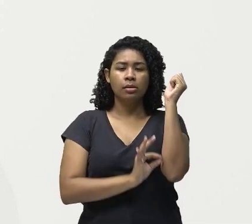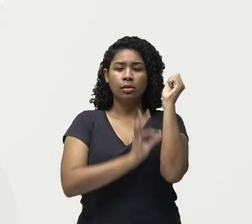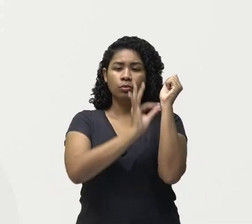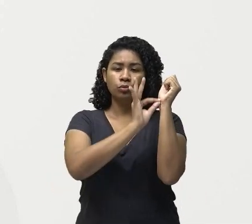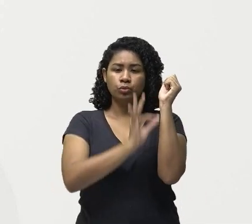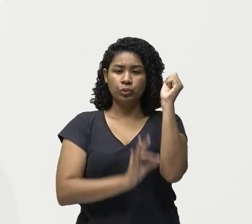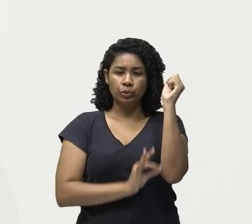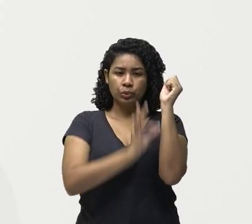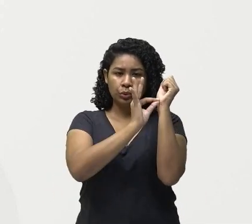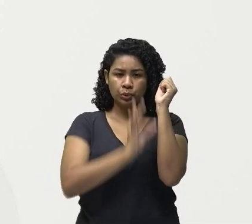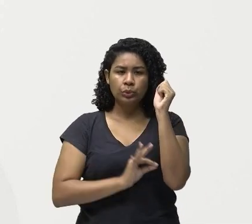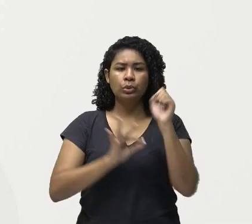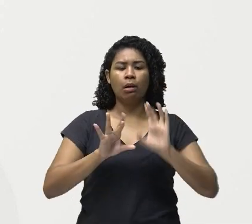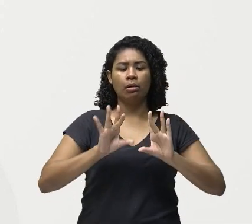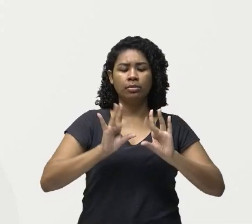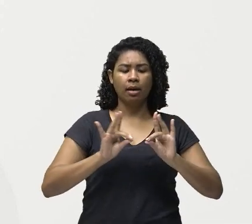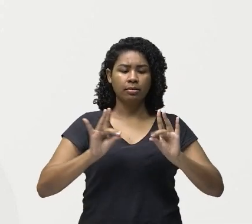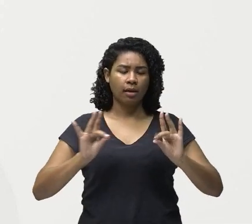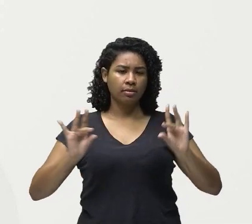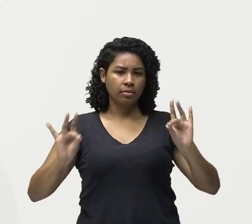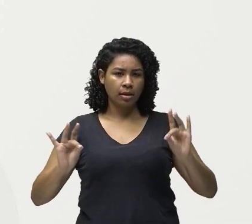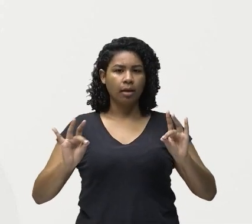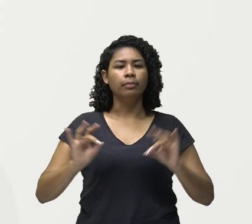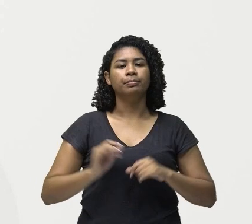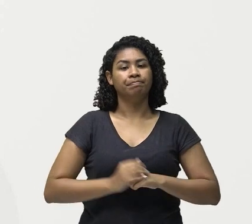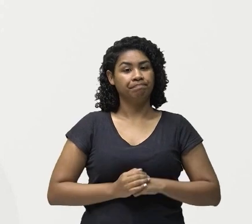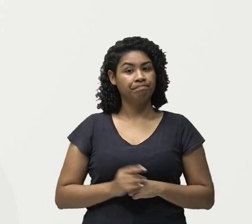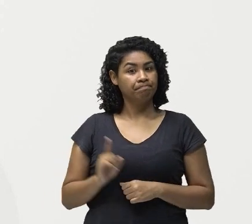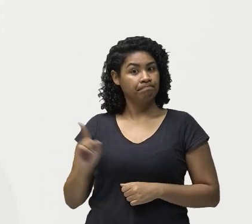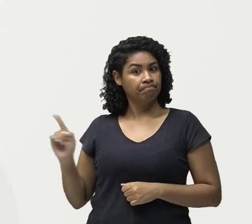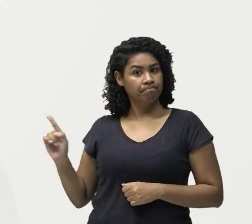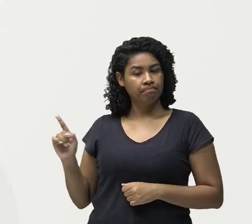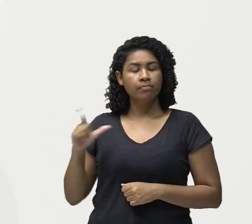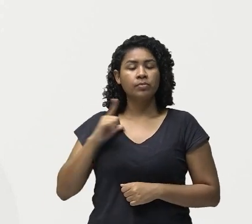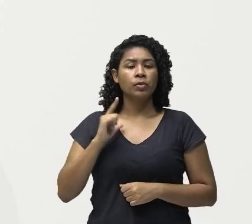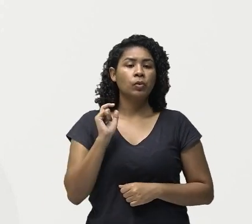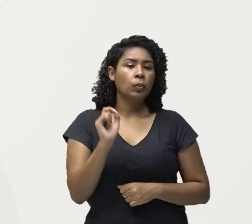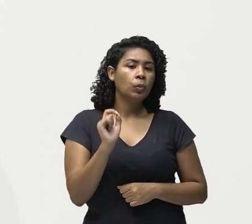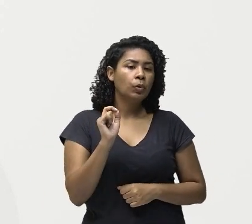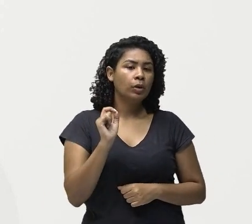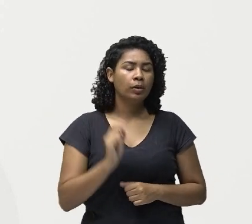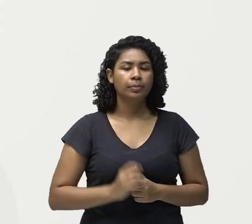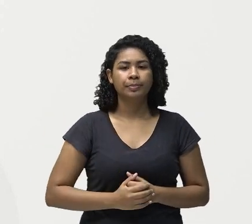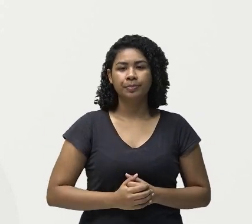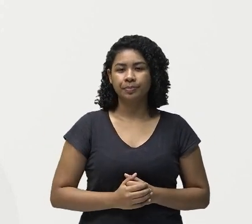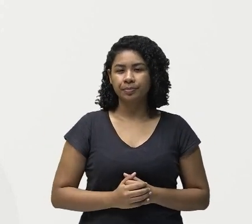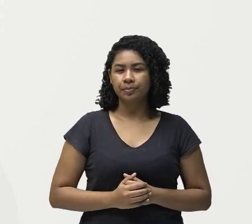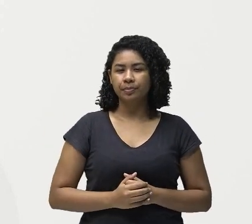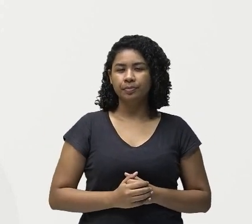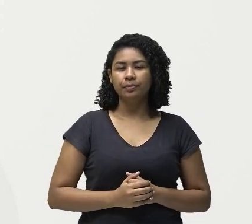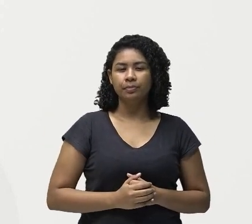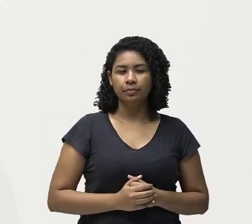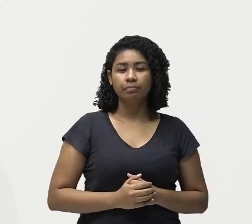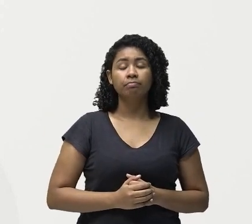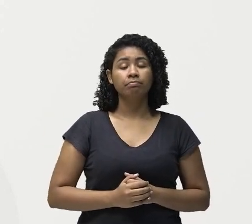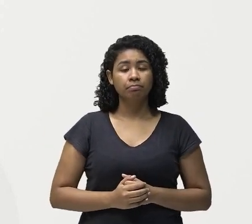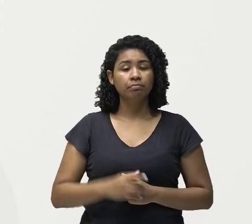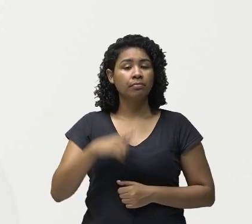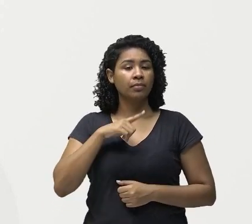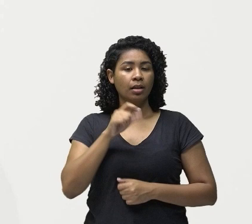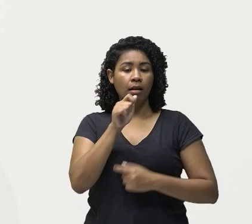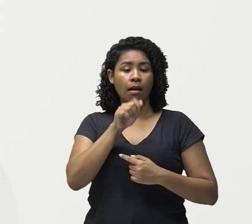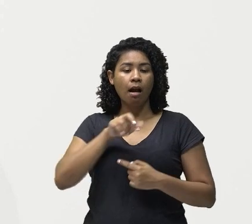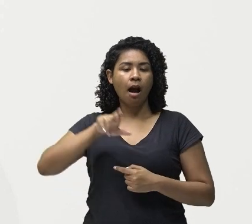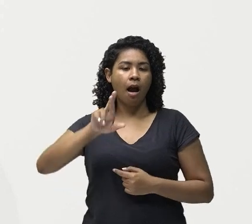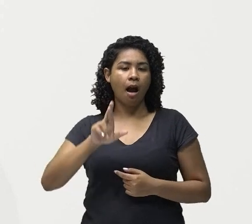umidade e pressão, praticamente uniformes, ou seja, são uma grande extensão de ar que